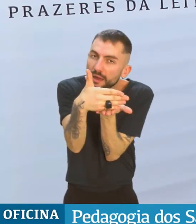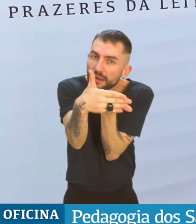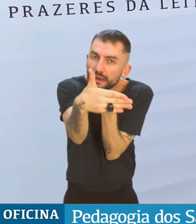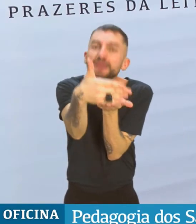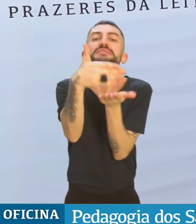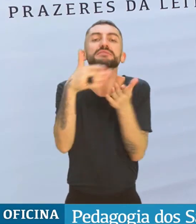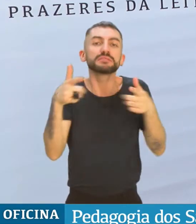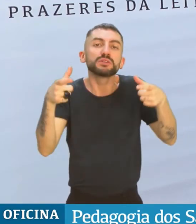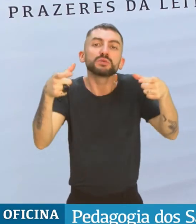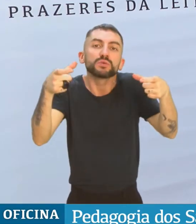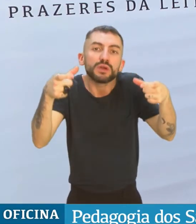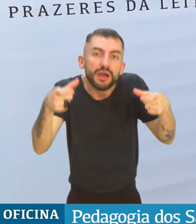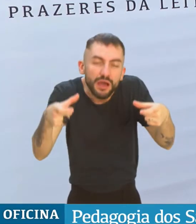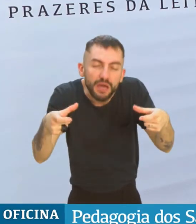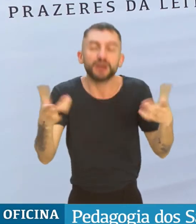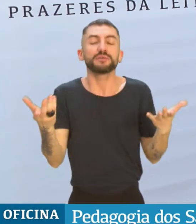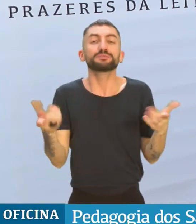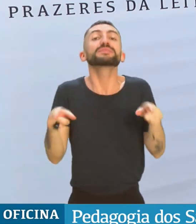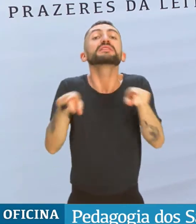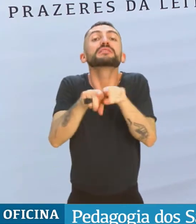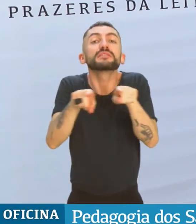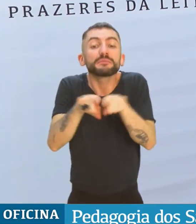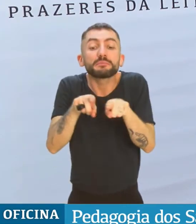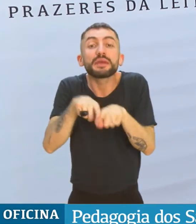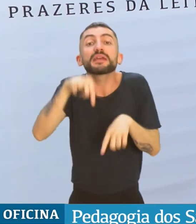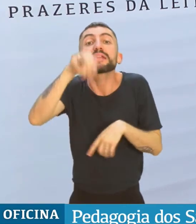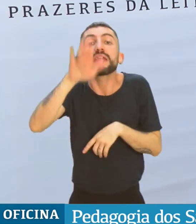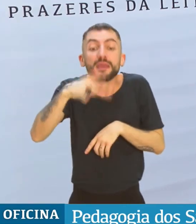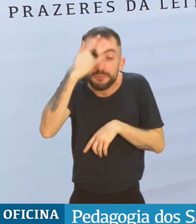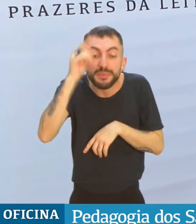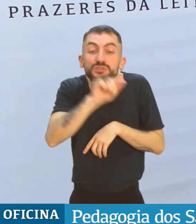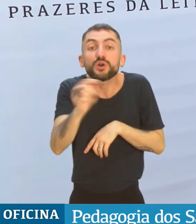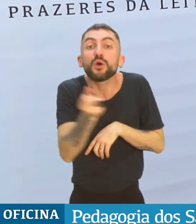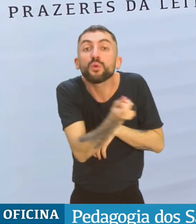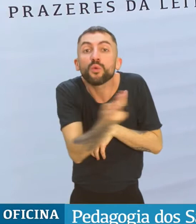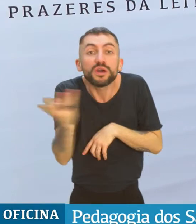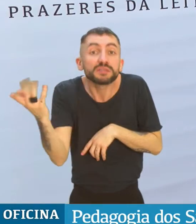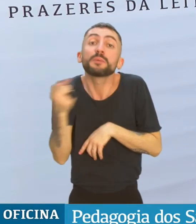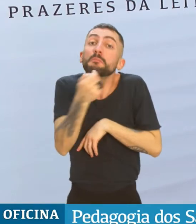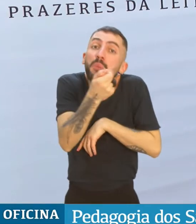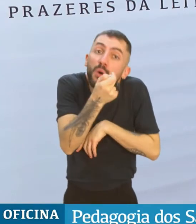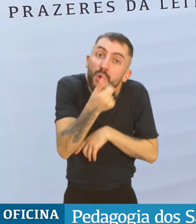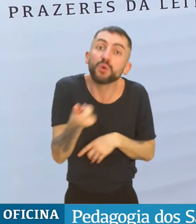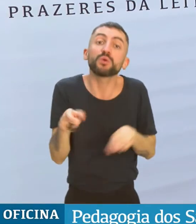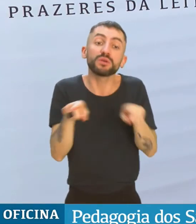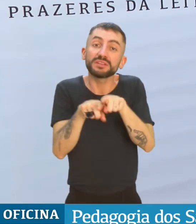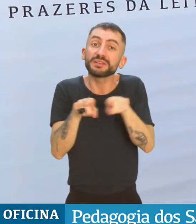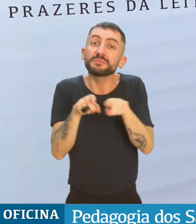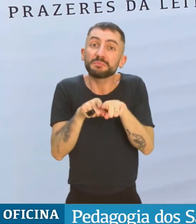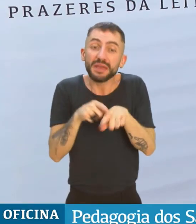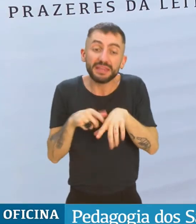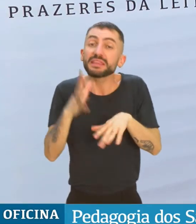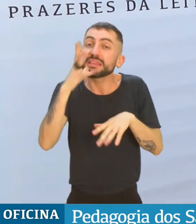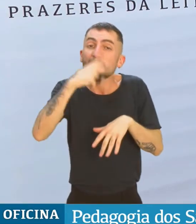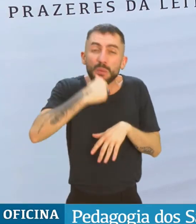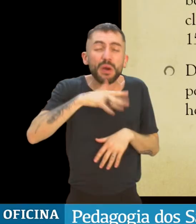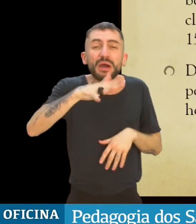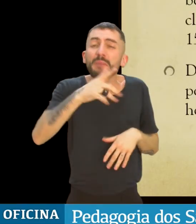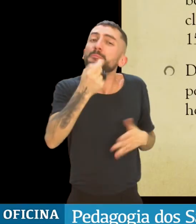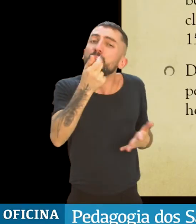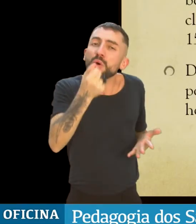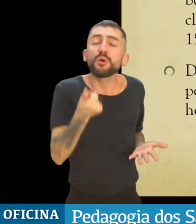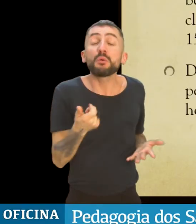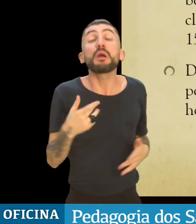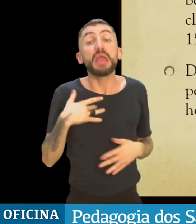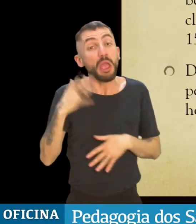espaço, começa pequeno no público e começa pequeno nesse tempo de duração. Eu acho que um tempo, às vezes,